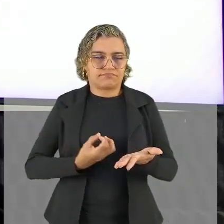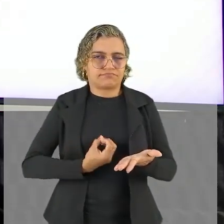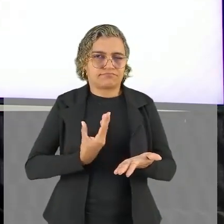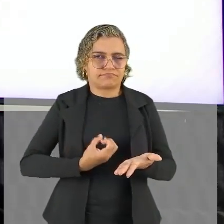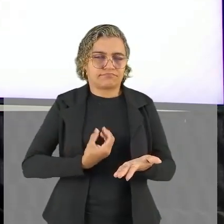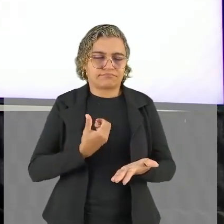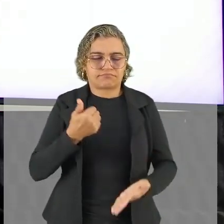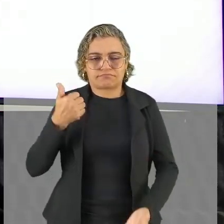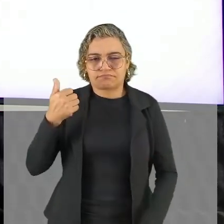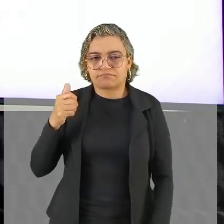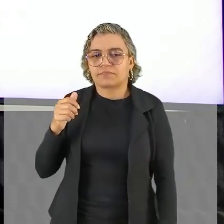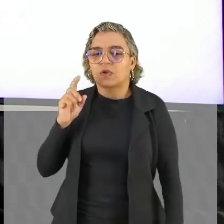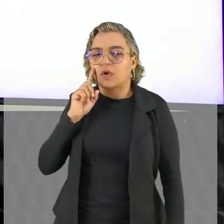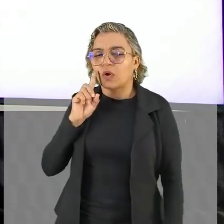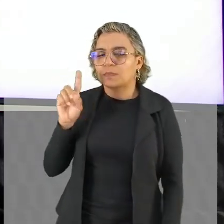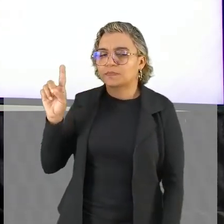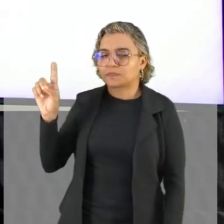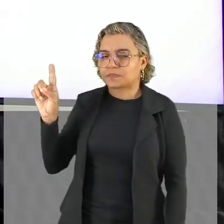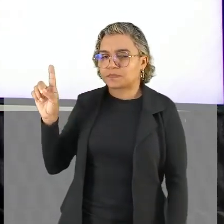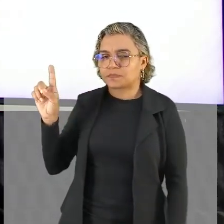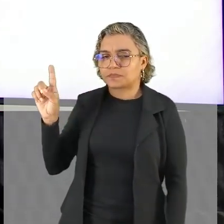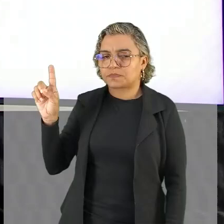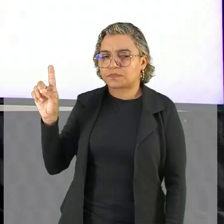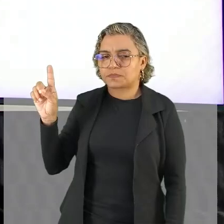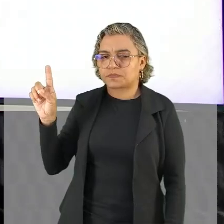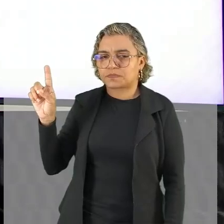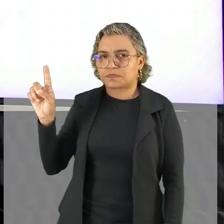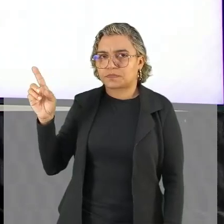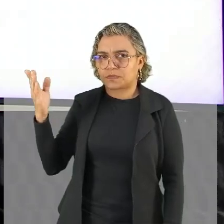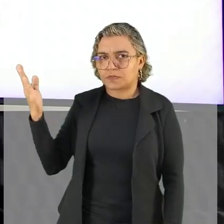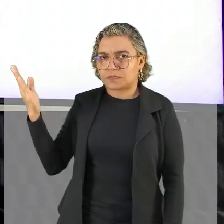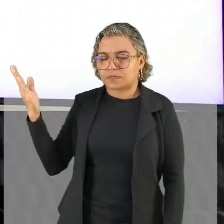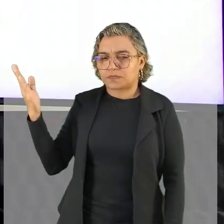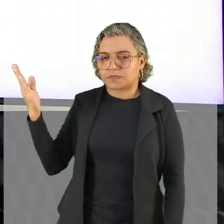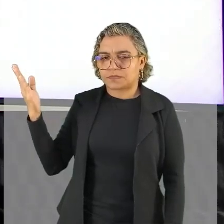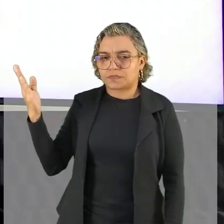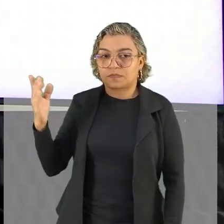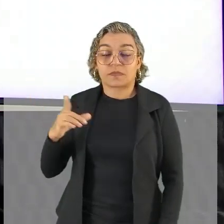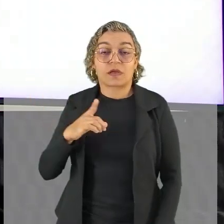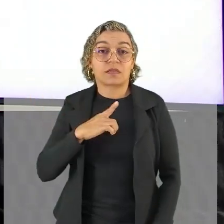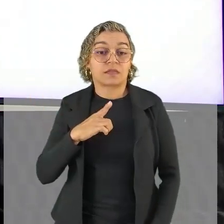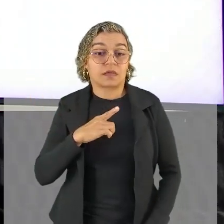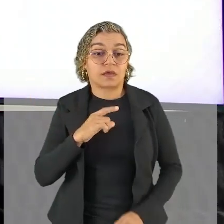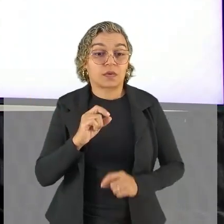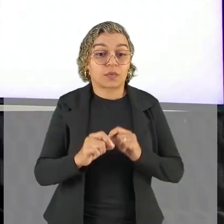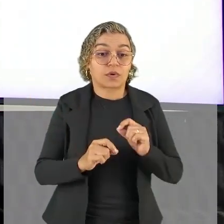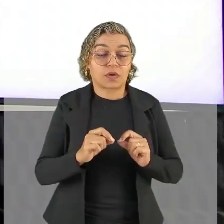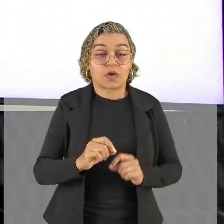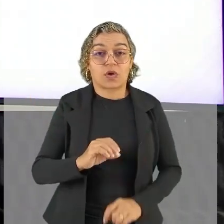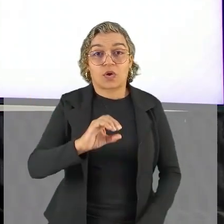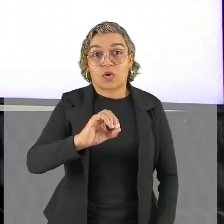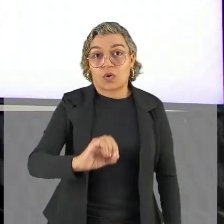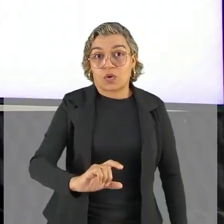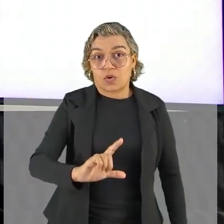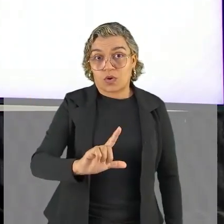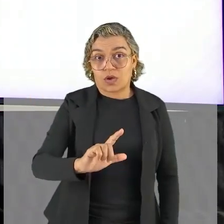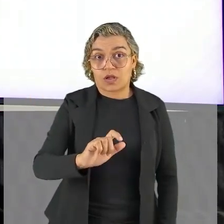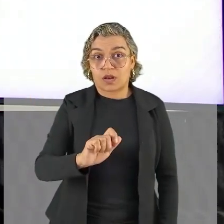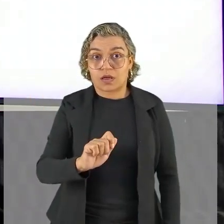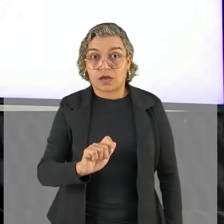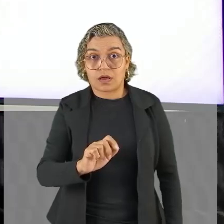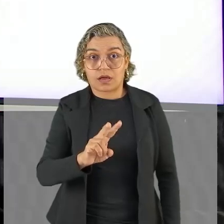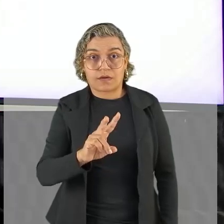a pedra rara. Turma, aqui eu tenho o Olavo Bilac